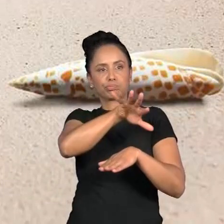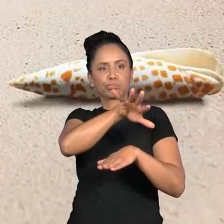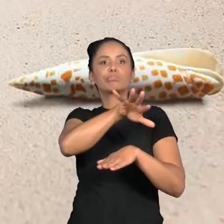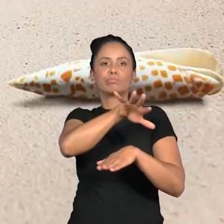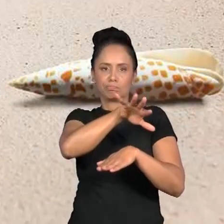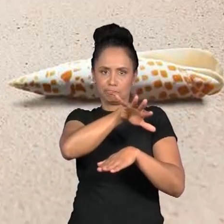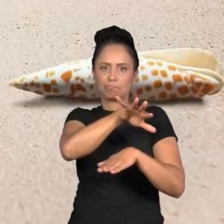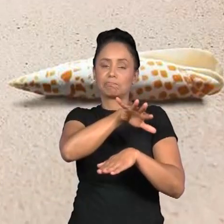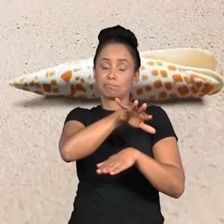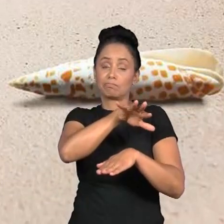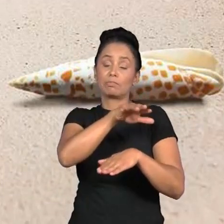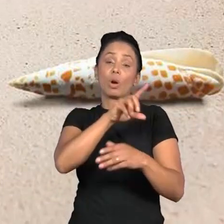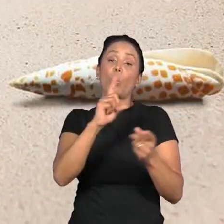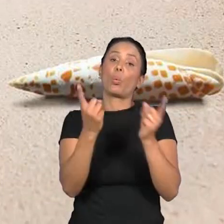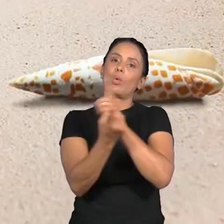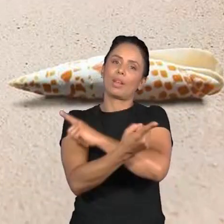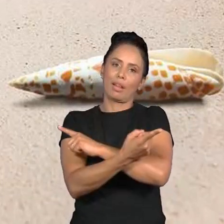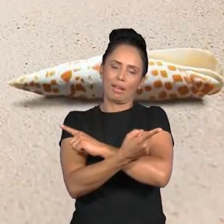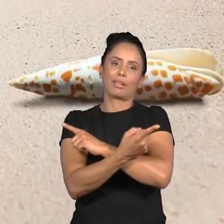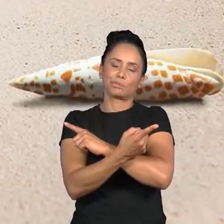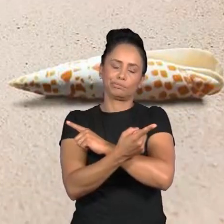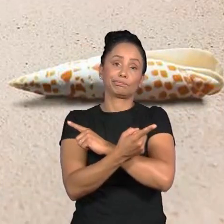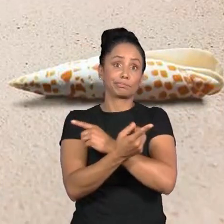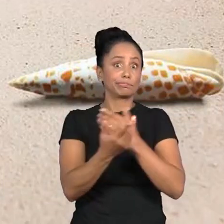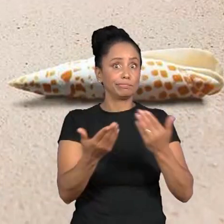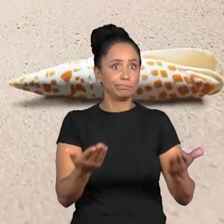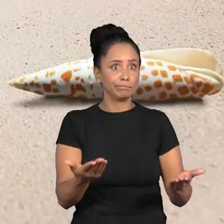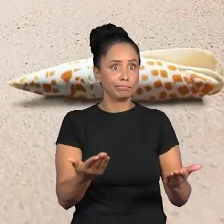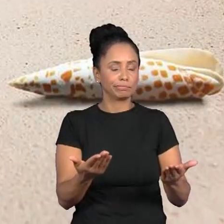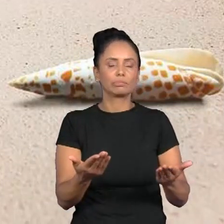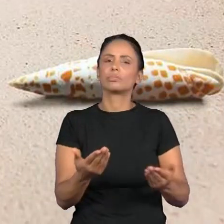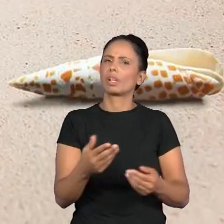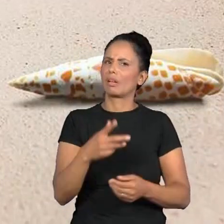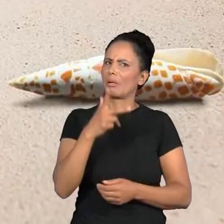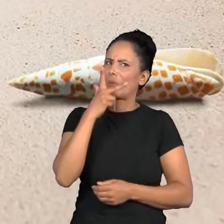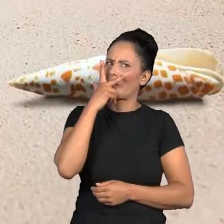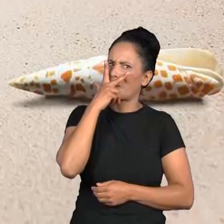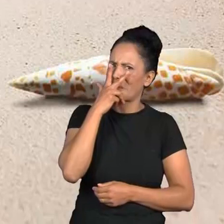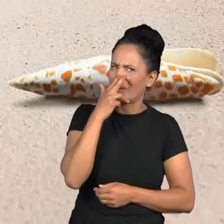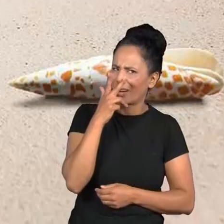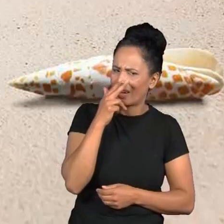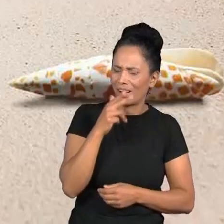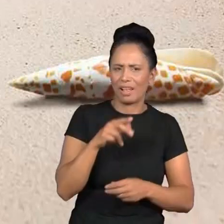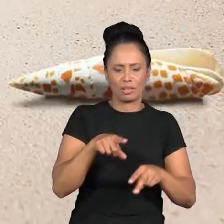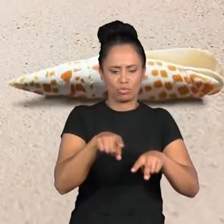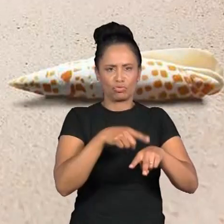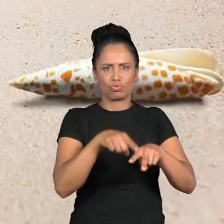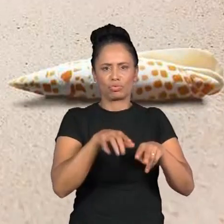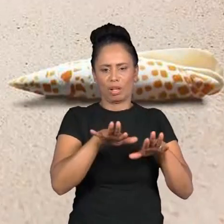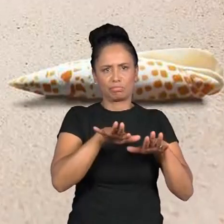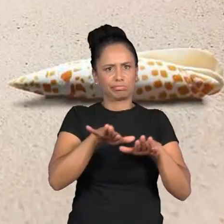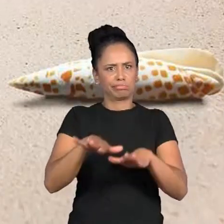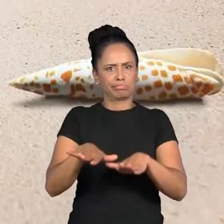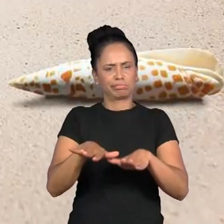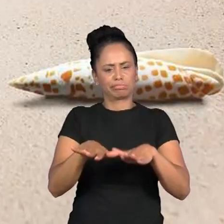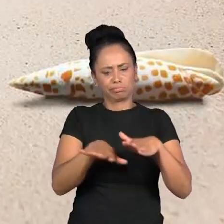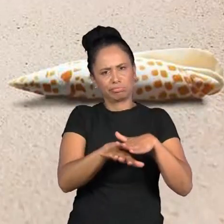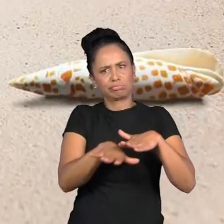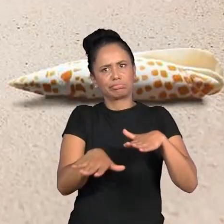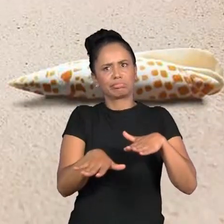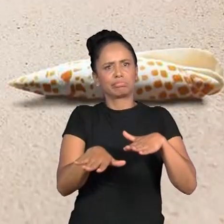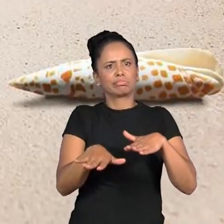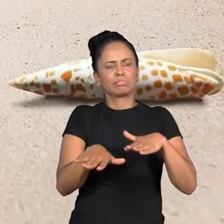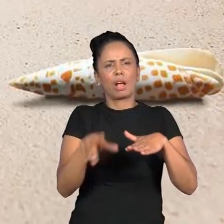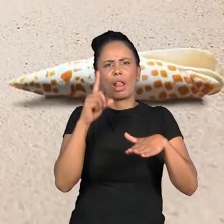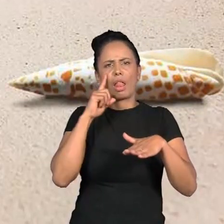sombra. Sim. Uma sombra bem curtinha, porque parece que a sombra está embaixo dele. Se nós levantarmos ele aqui,